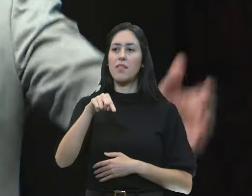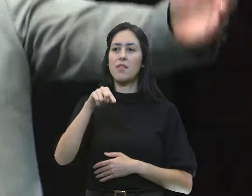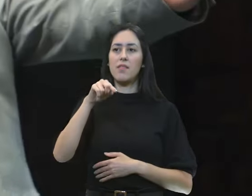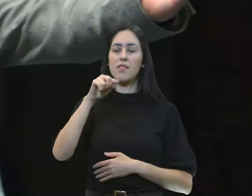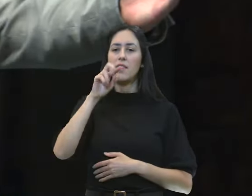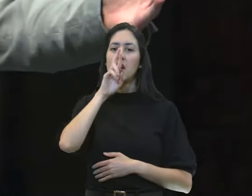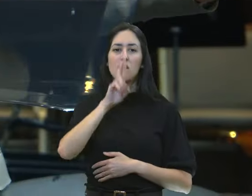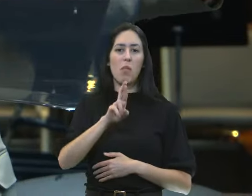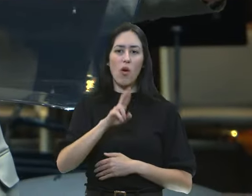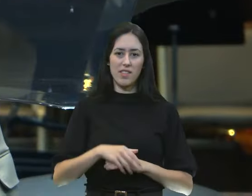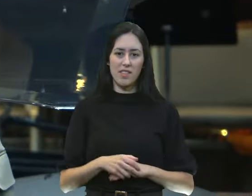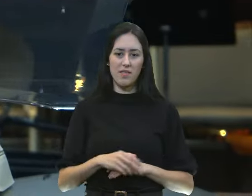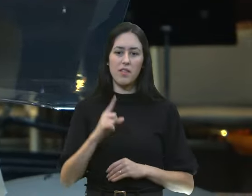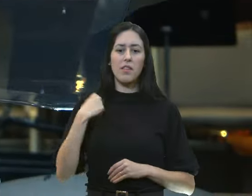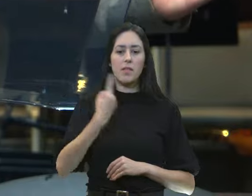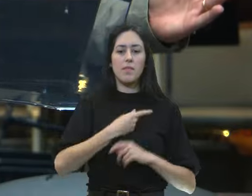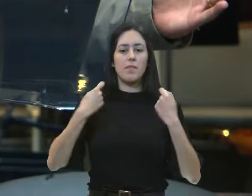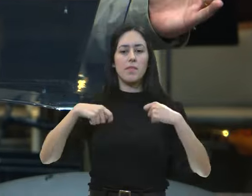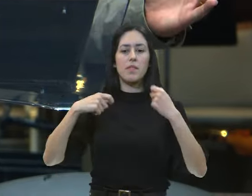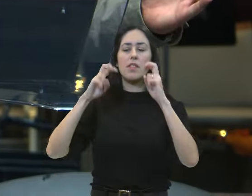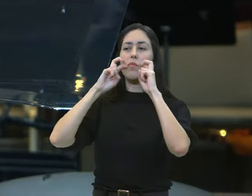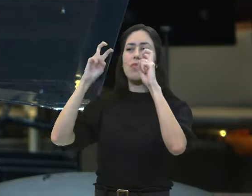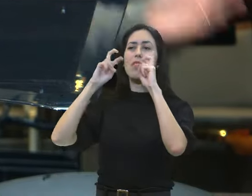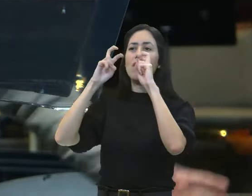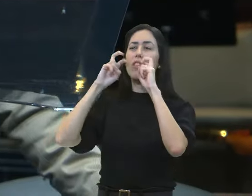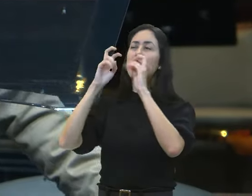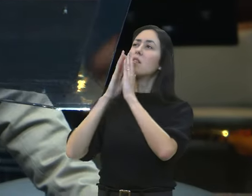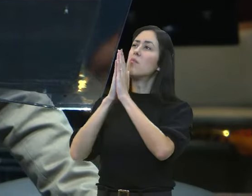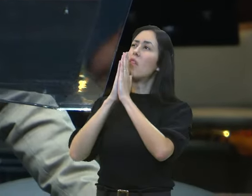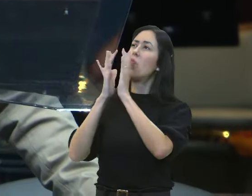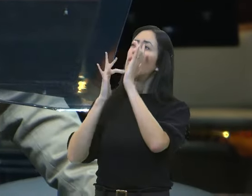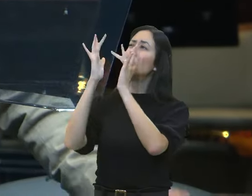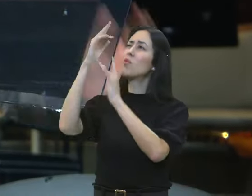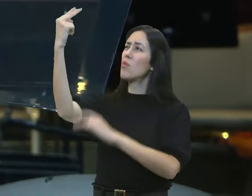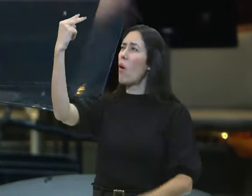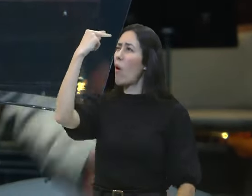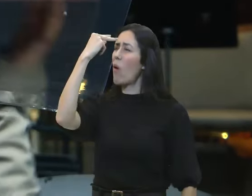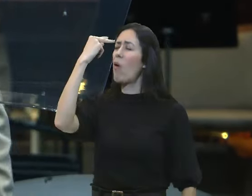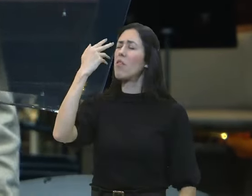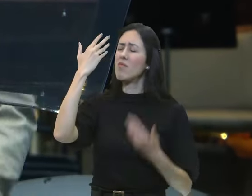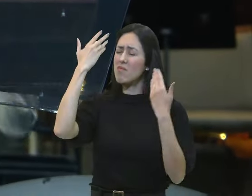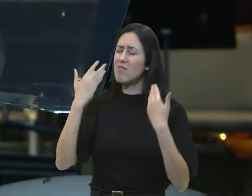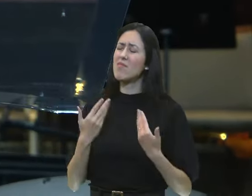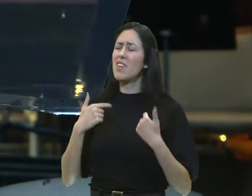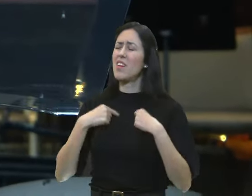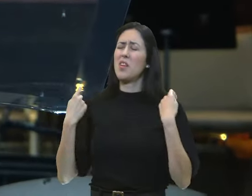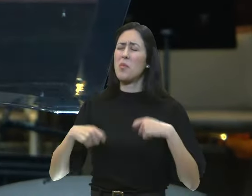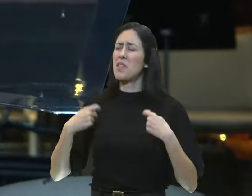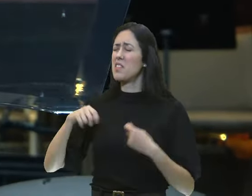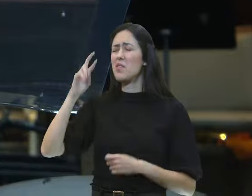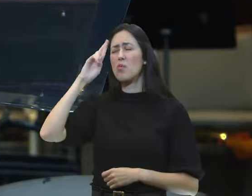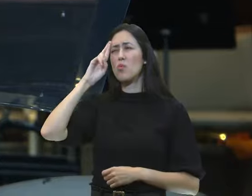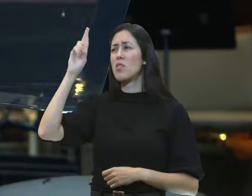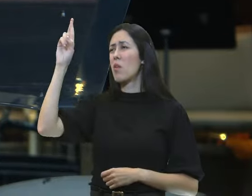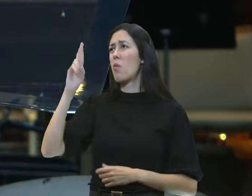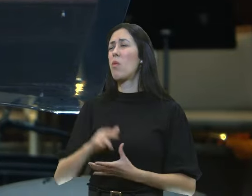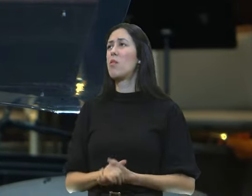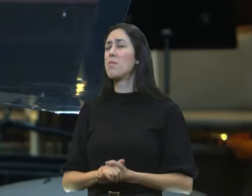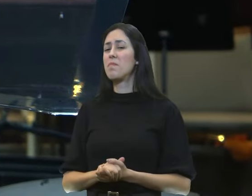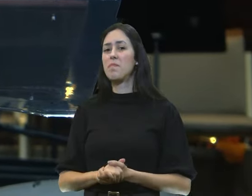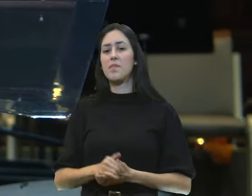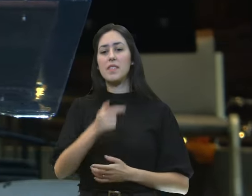por isso gritar por socorro e dizer: Senhor, eu estou aqui, me enxerga onde eu estou, eu preciso do Senhor.